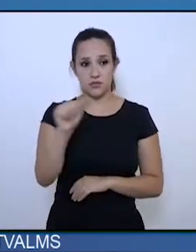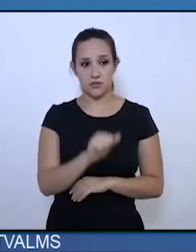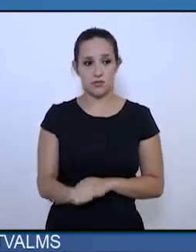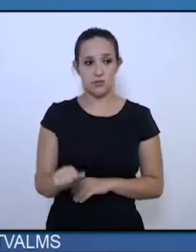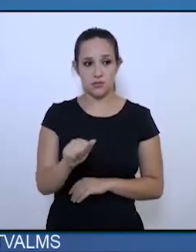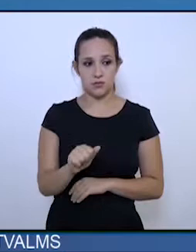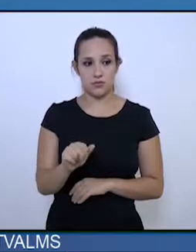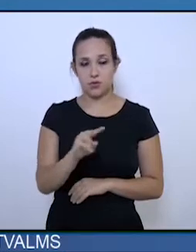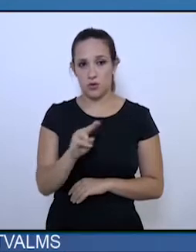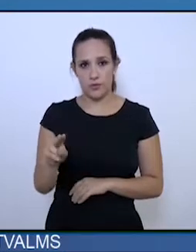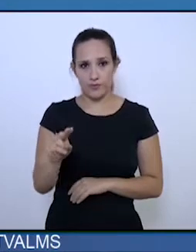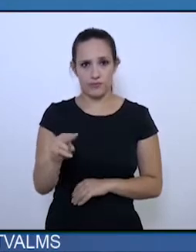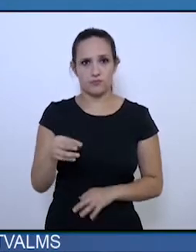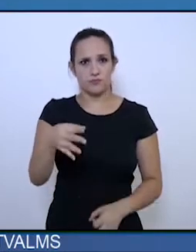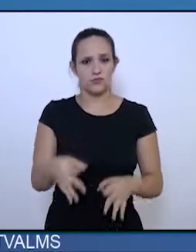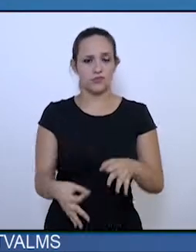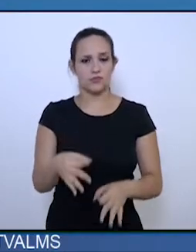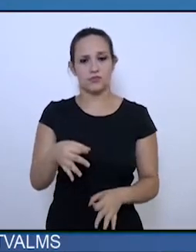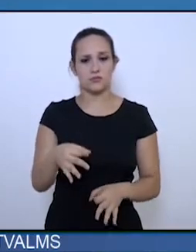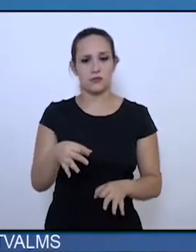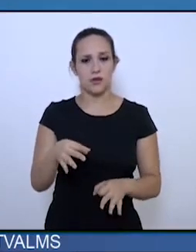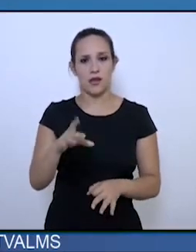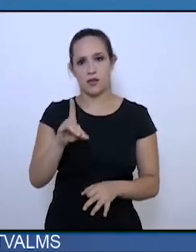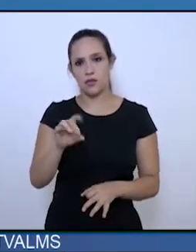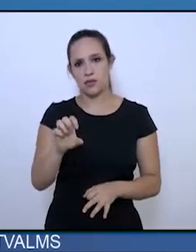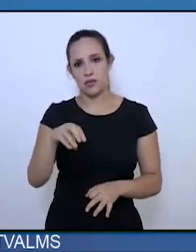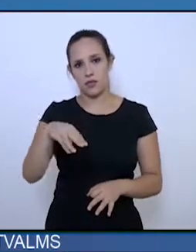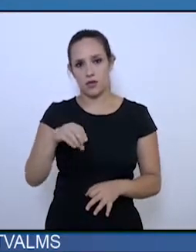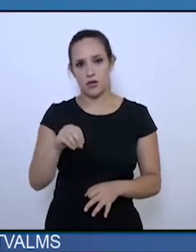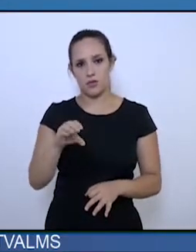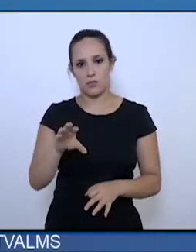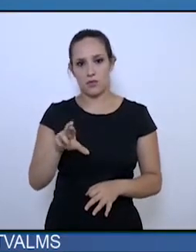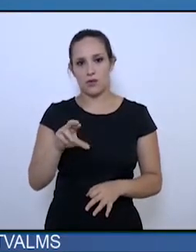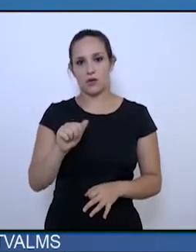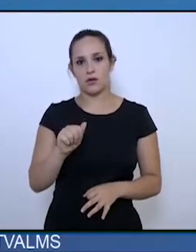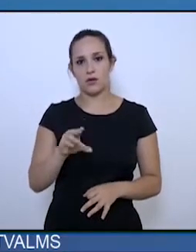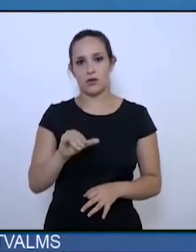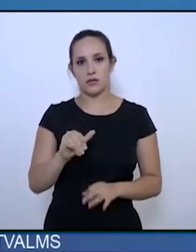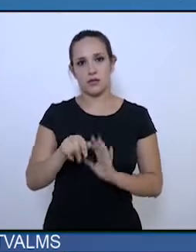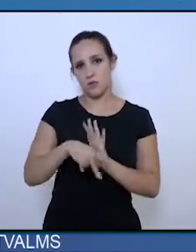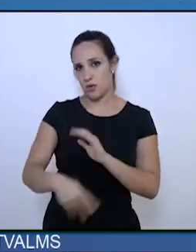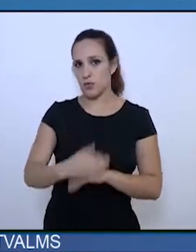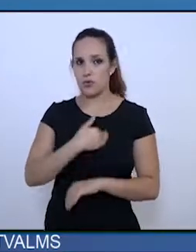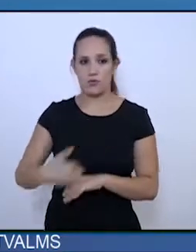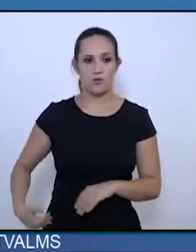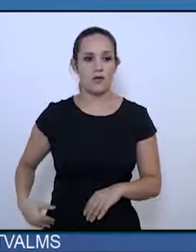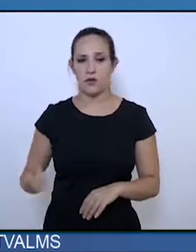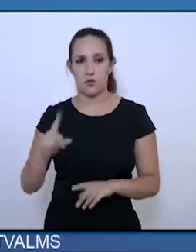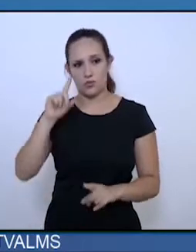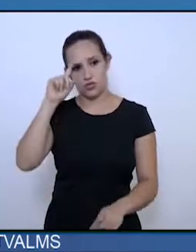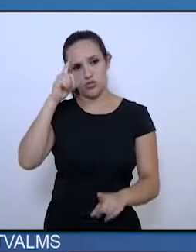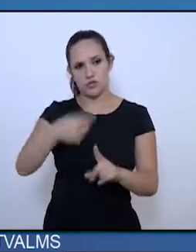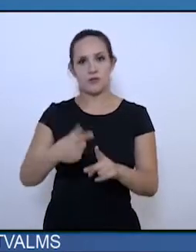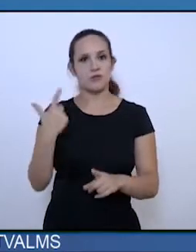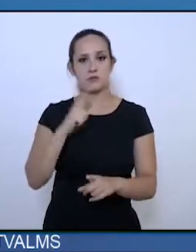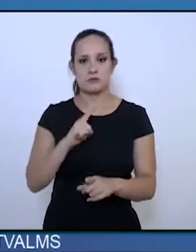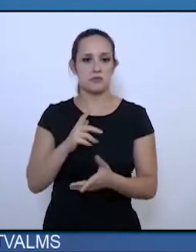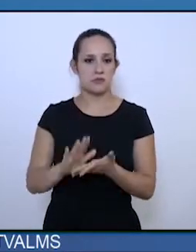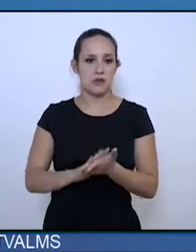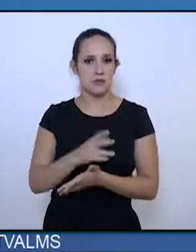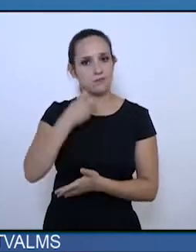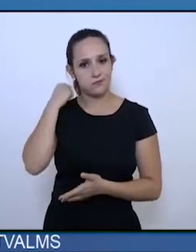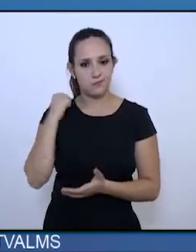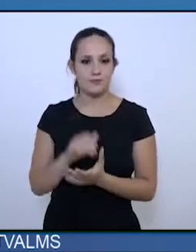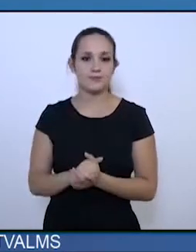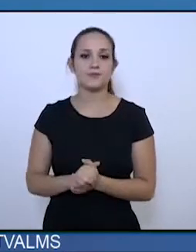Juízes para a Democracia, entidade não governamental e sem fins corporativos,